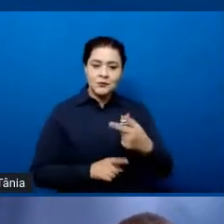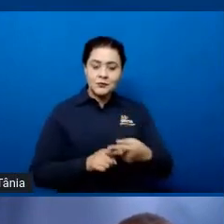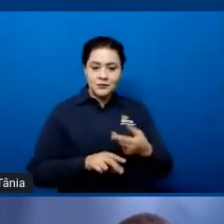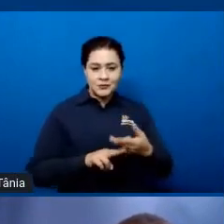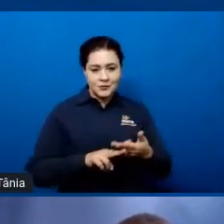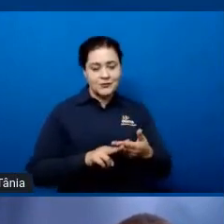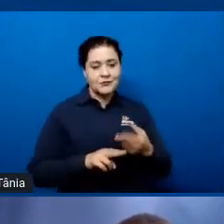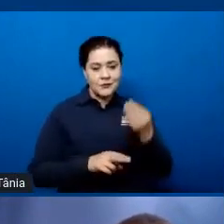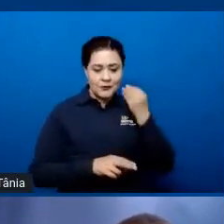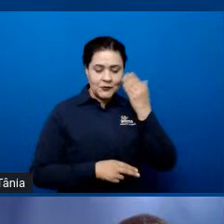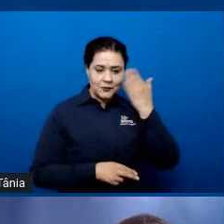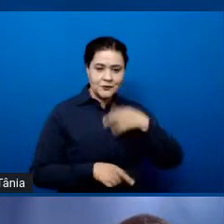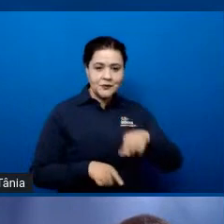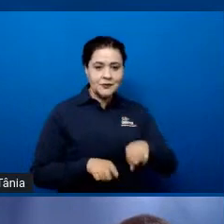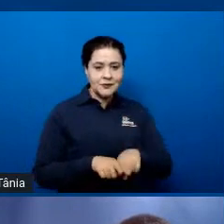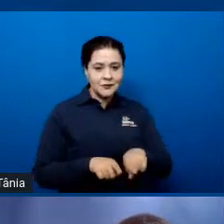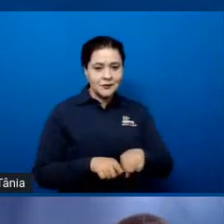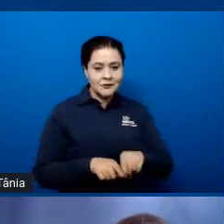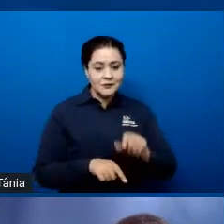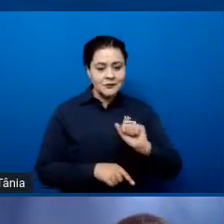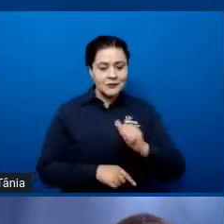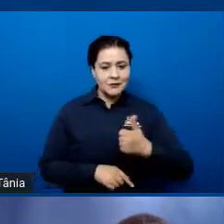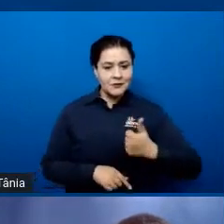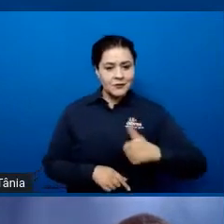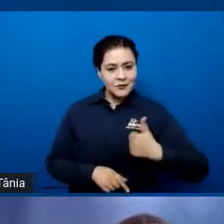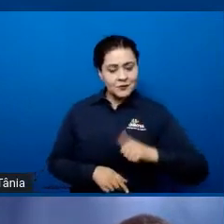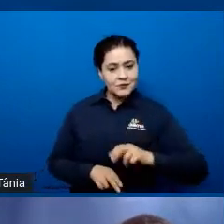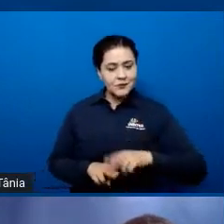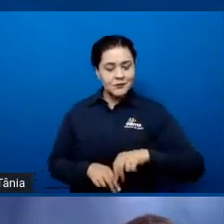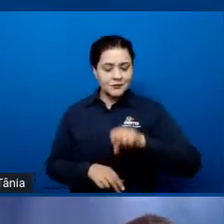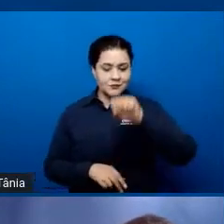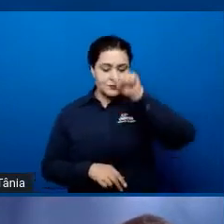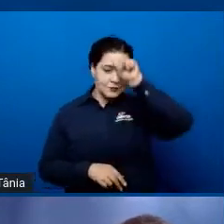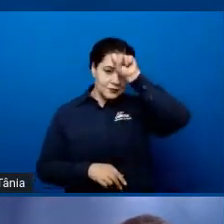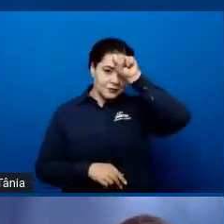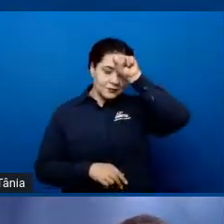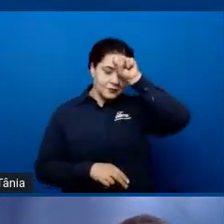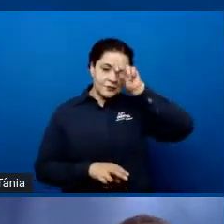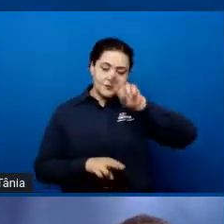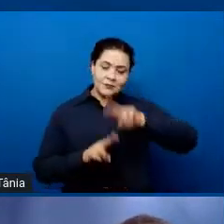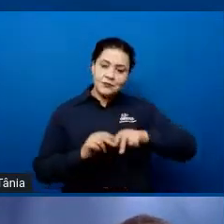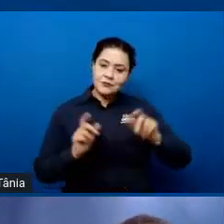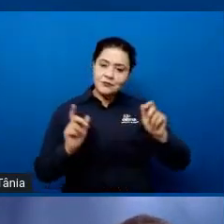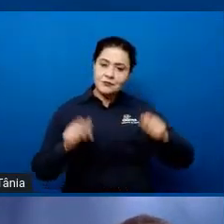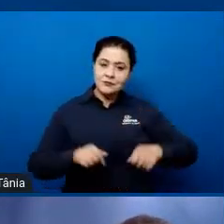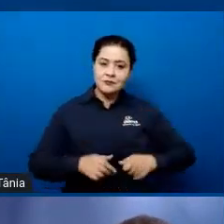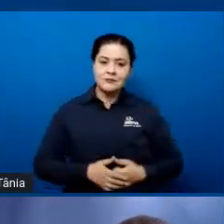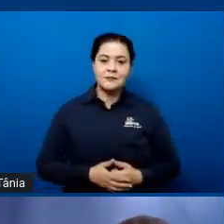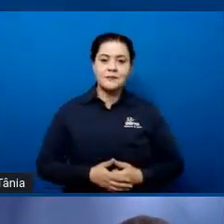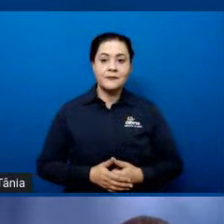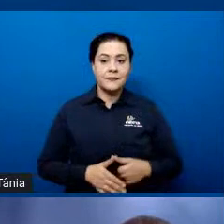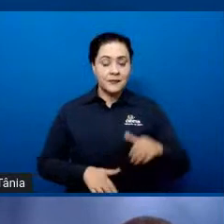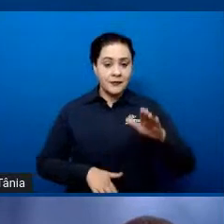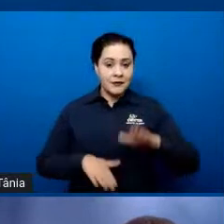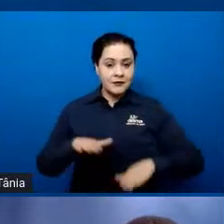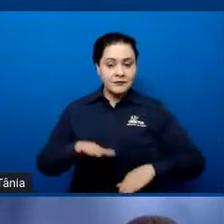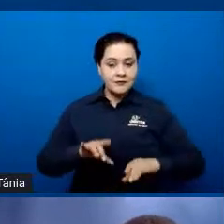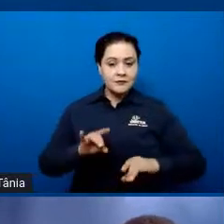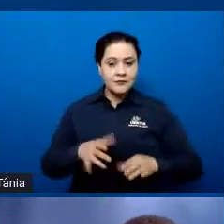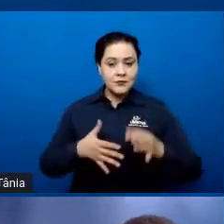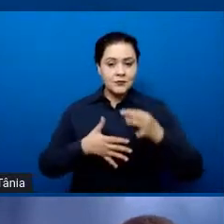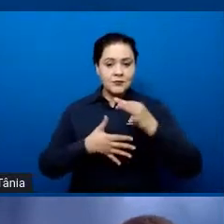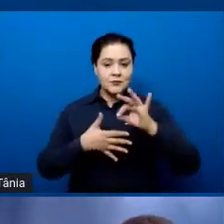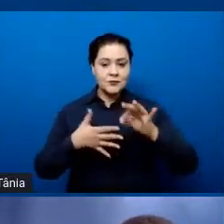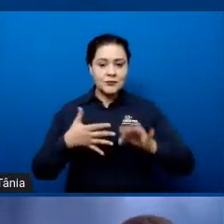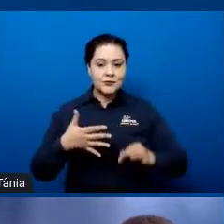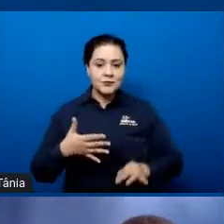e testa telefone com o A11, né? Então existe essa possibilidade sim. Às vezes é só uma questão de configuração